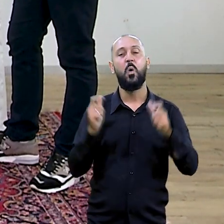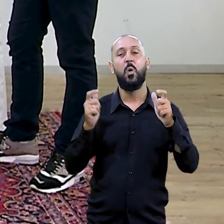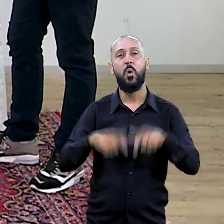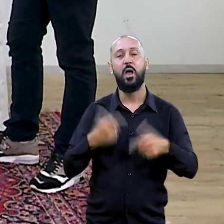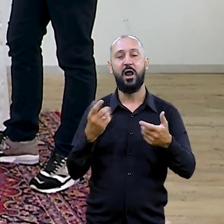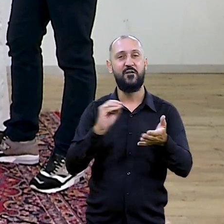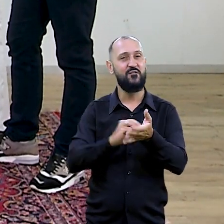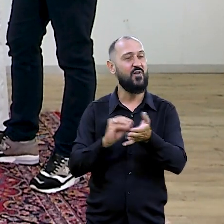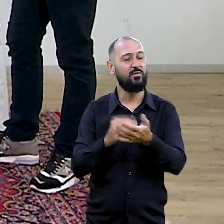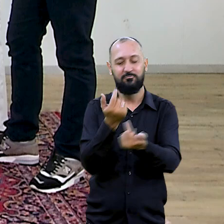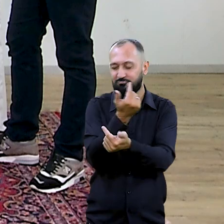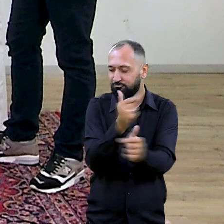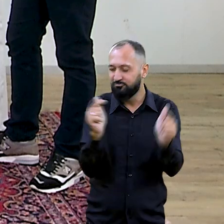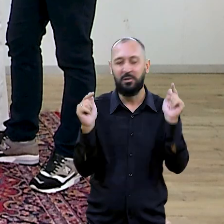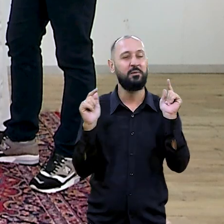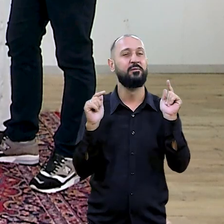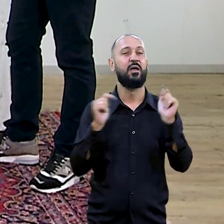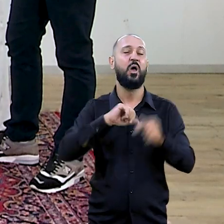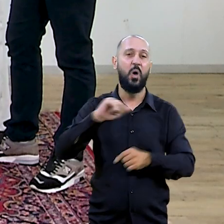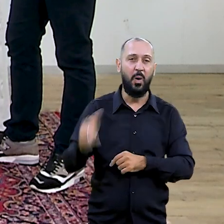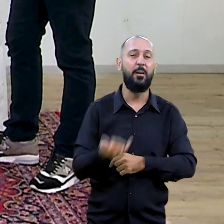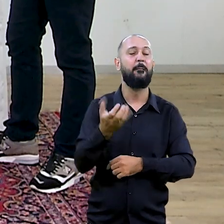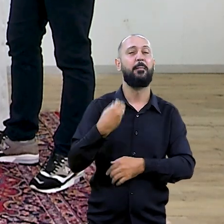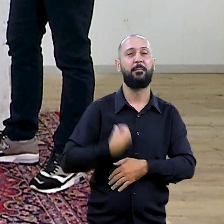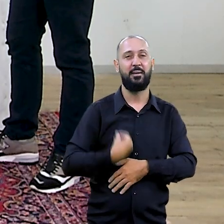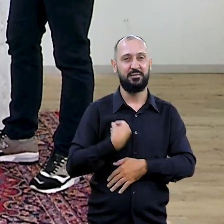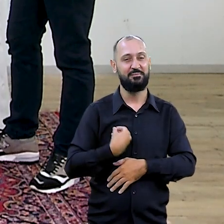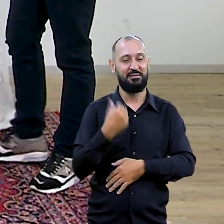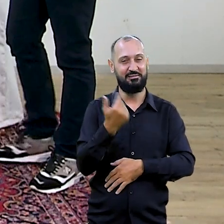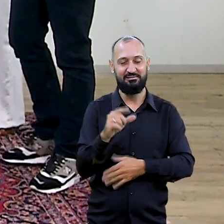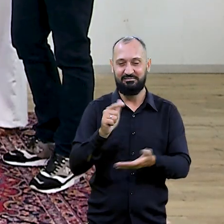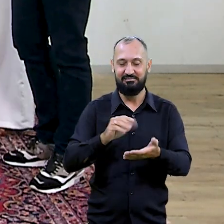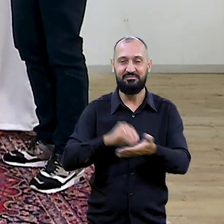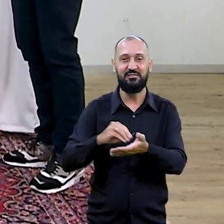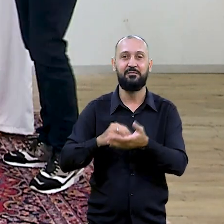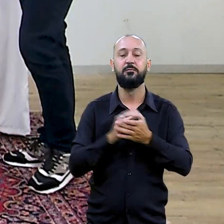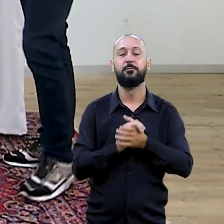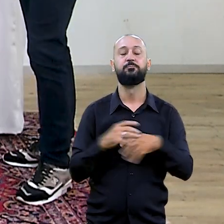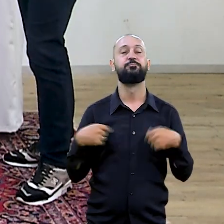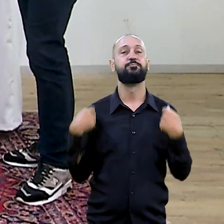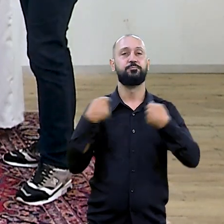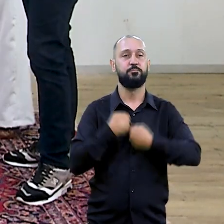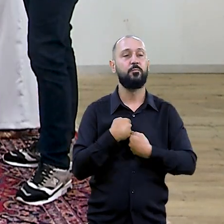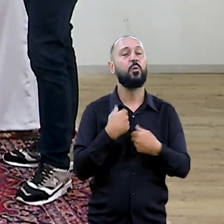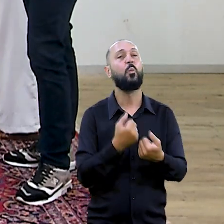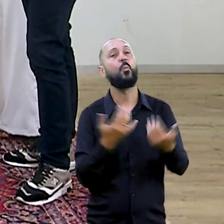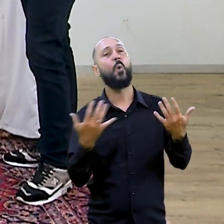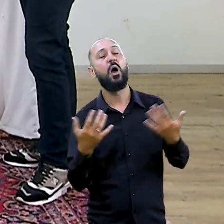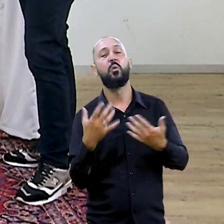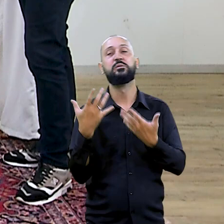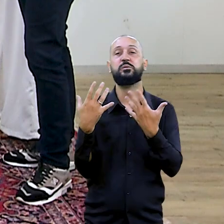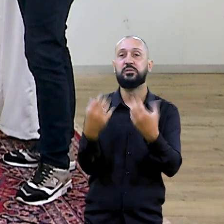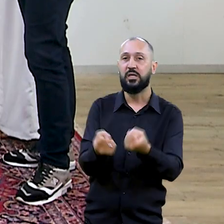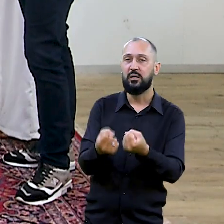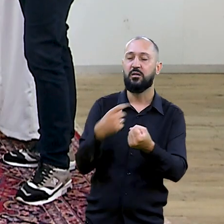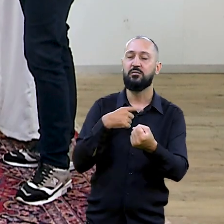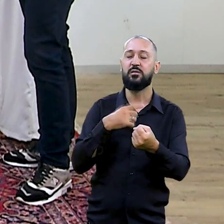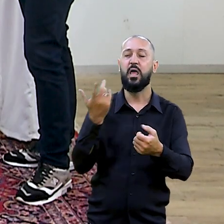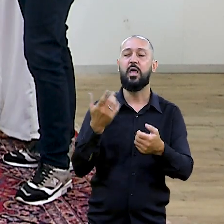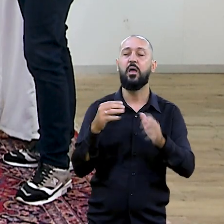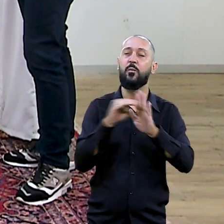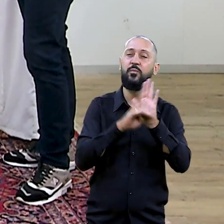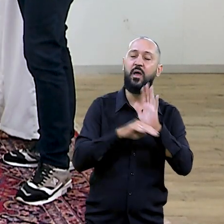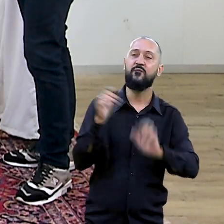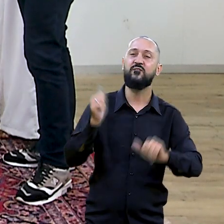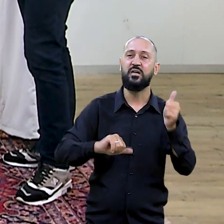Quais peças são aceitas? Tem um critério de avaliação? Olha só, a gente está vendo aqui, enquanto está conversando com o secretário e